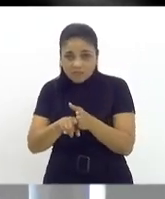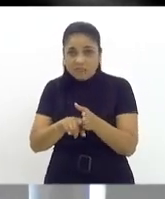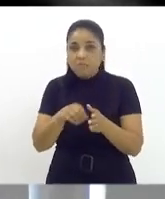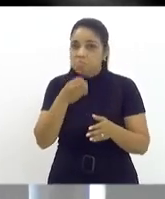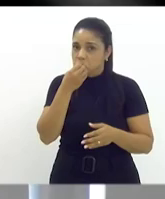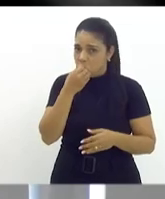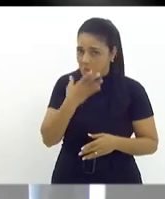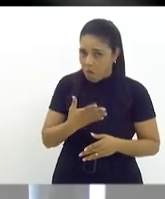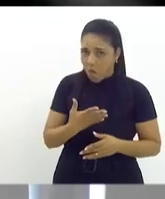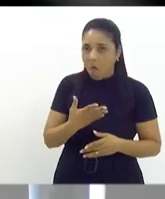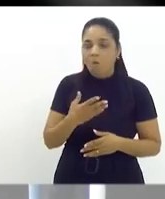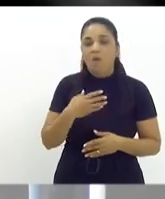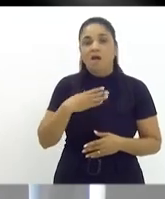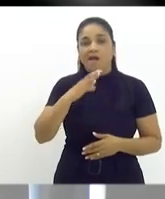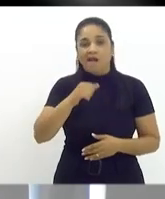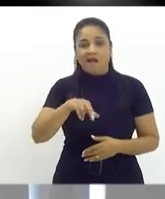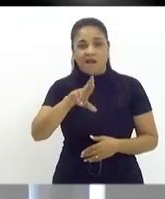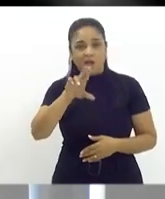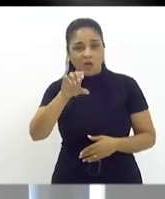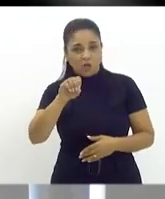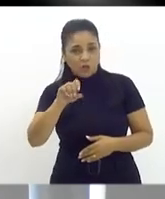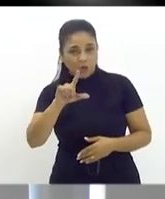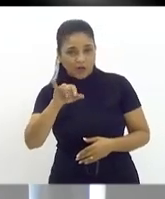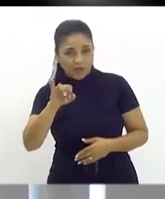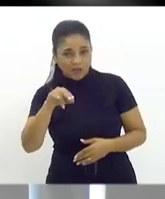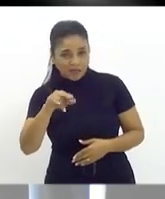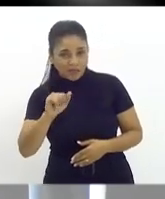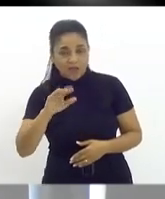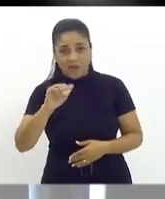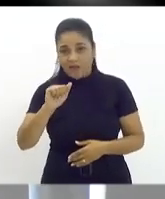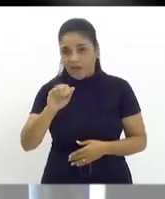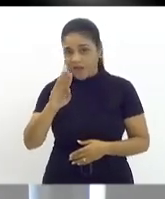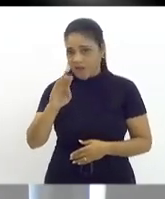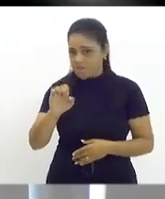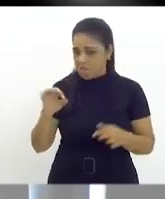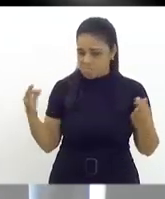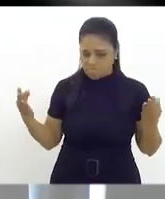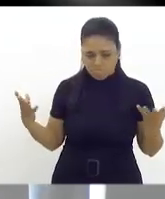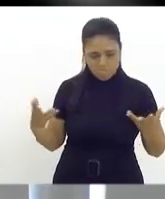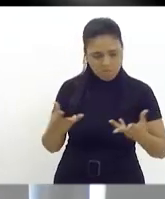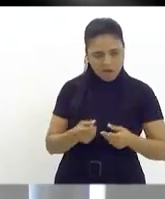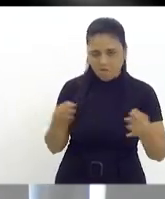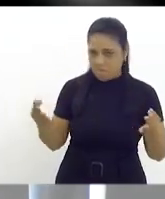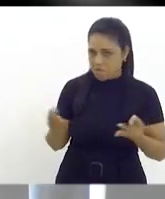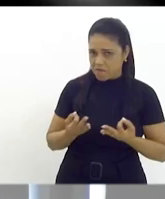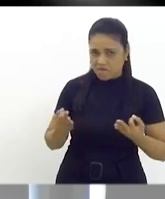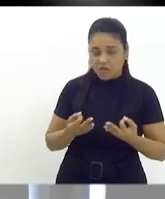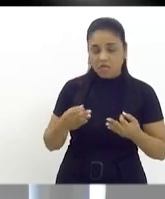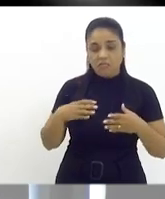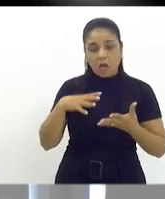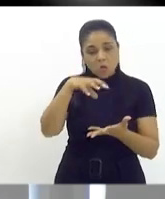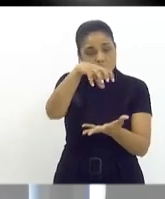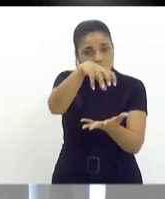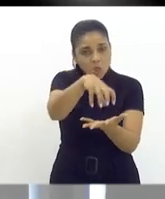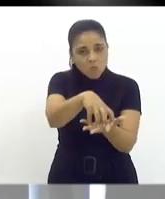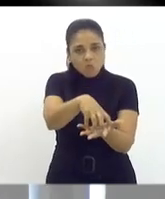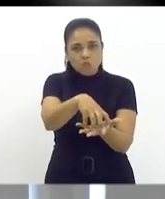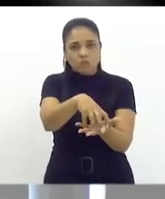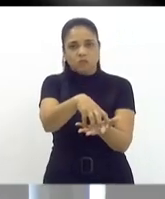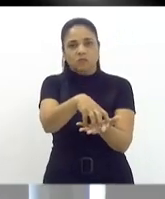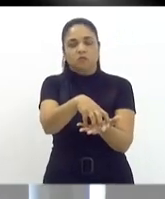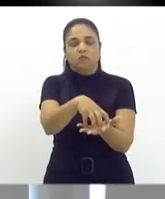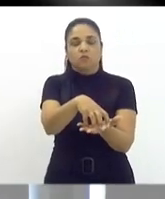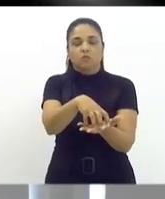a nossa Carolina é fantástica e concentrou essa pesquisa na